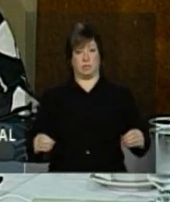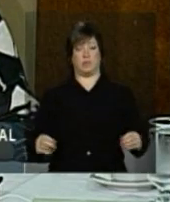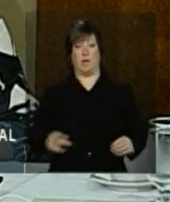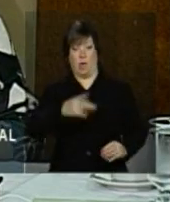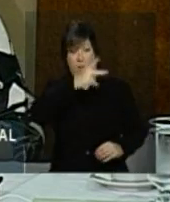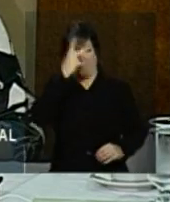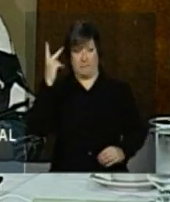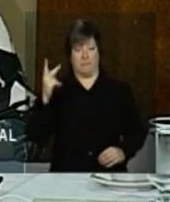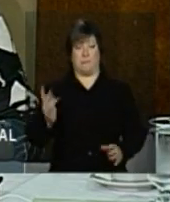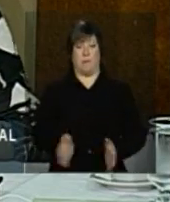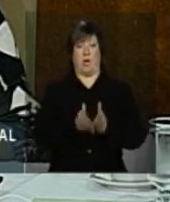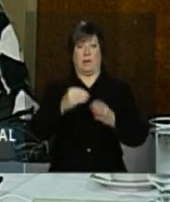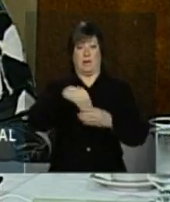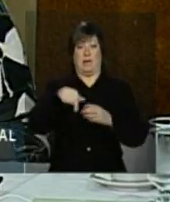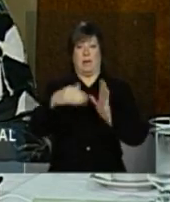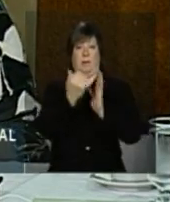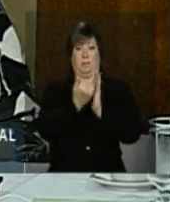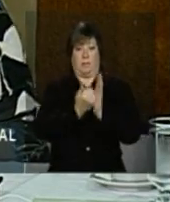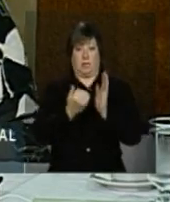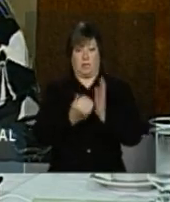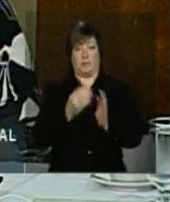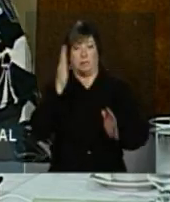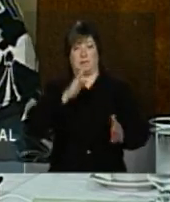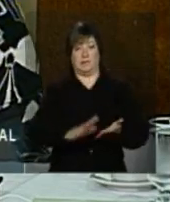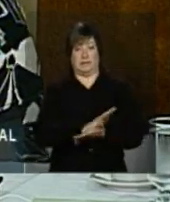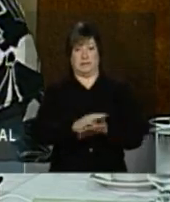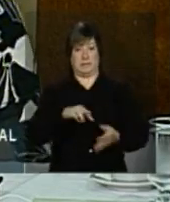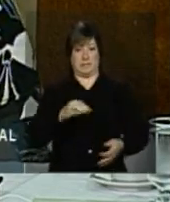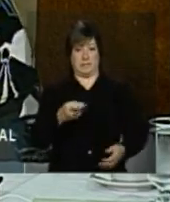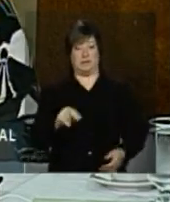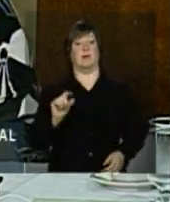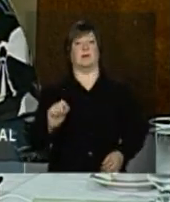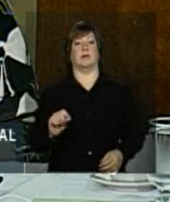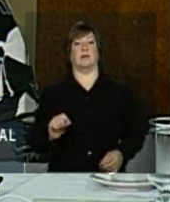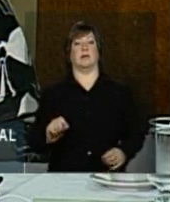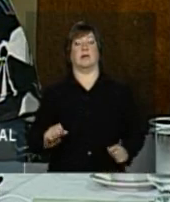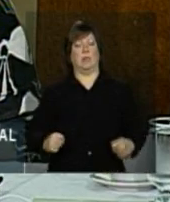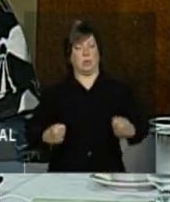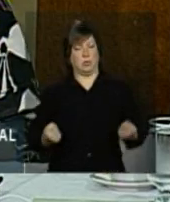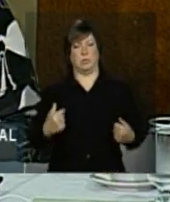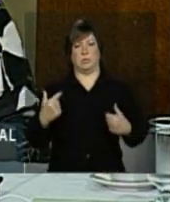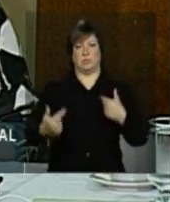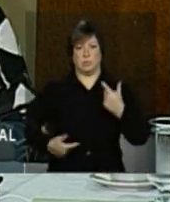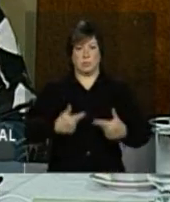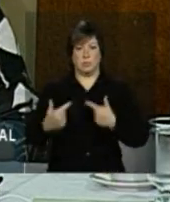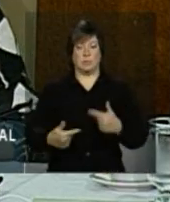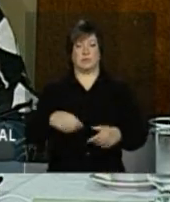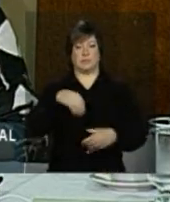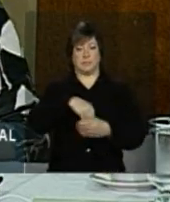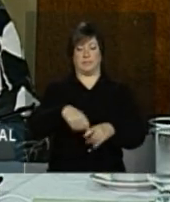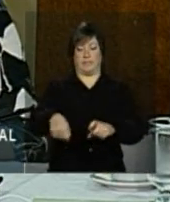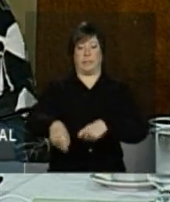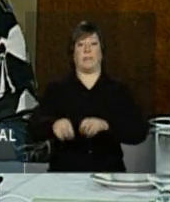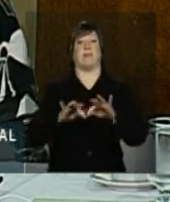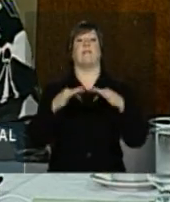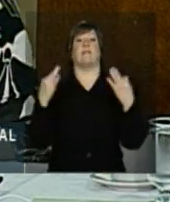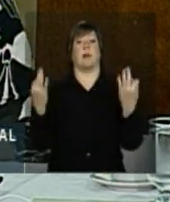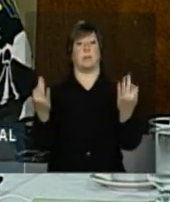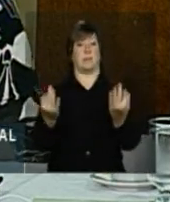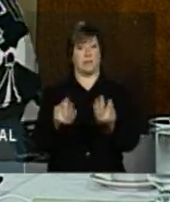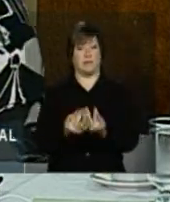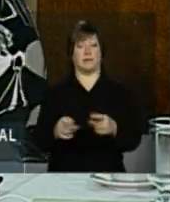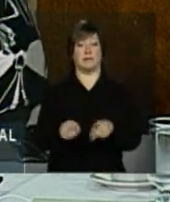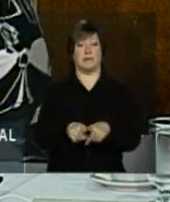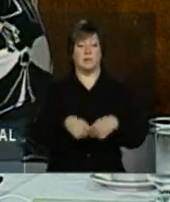pobre dentro do Brasil sem miséria eu já tinha dito pros senhores era o quê é investir fortemente na agricultura familiar nos nossos